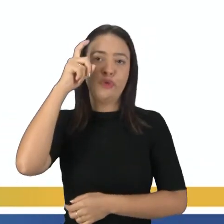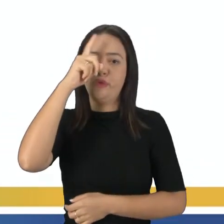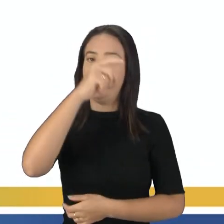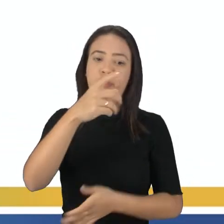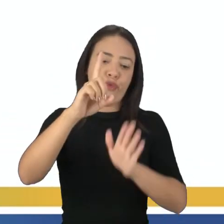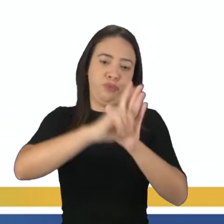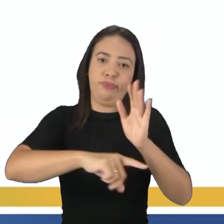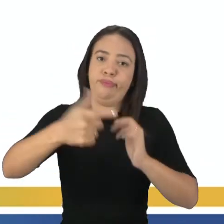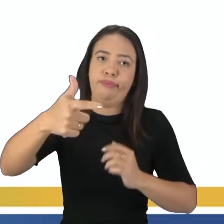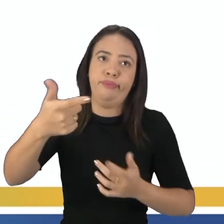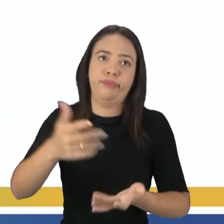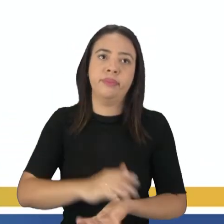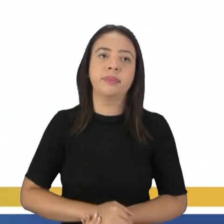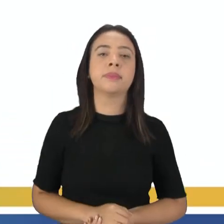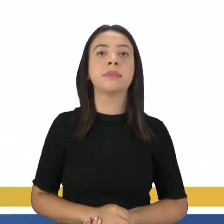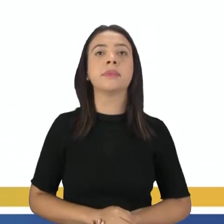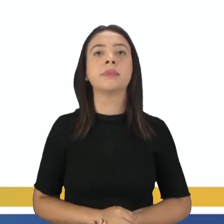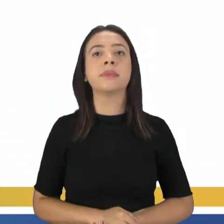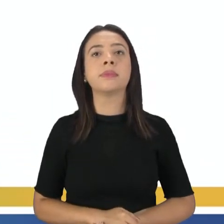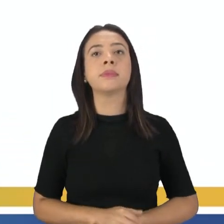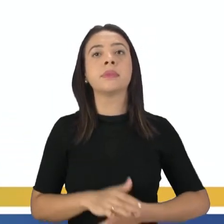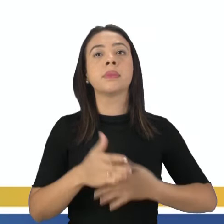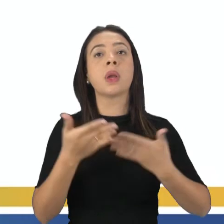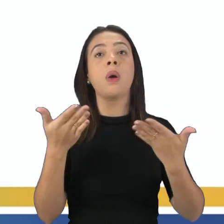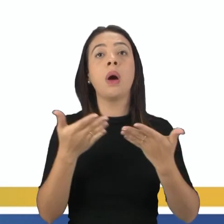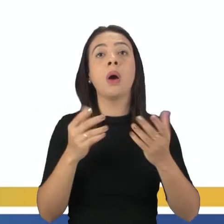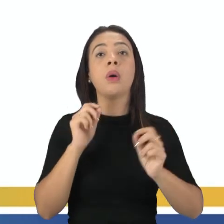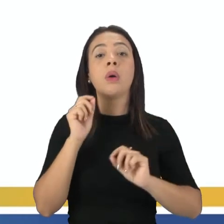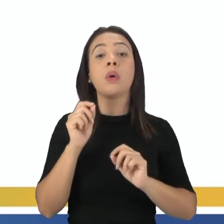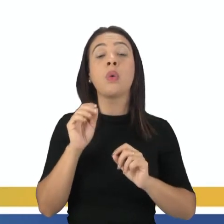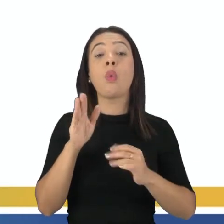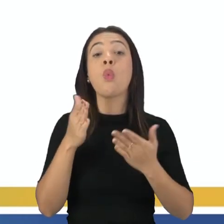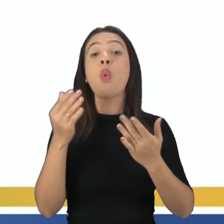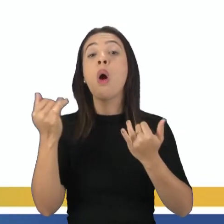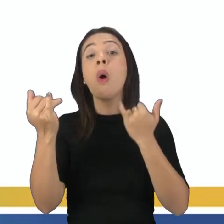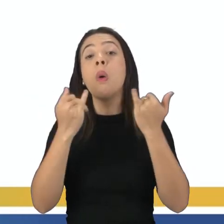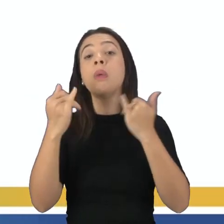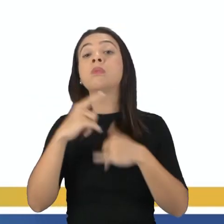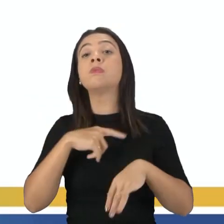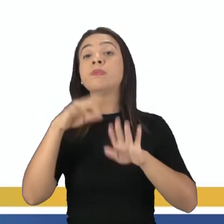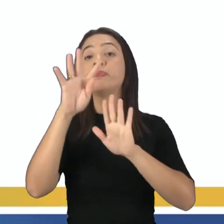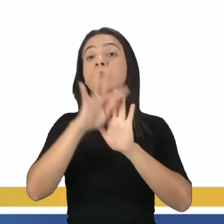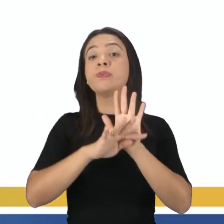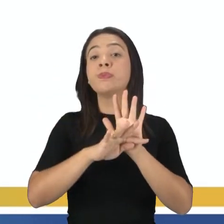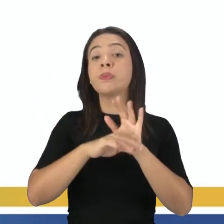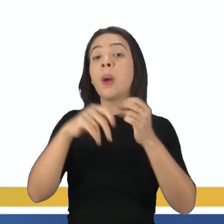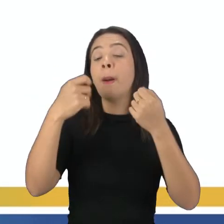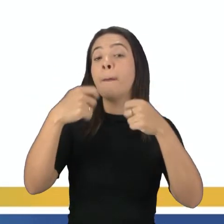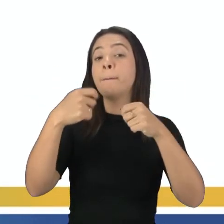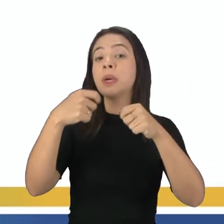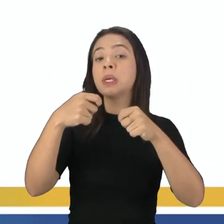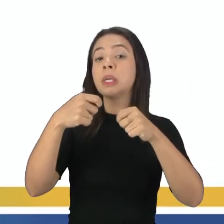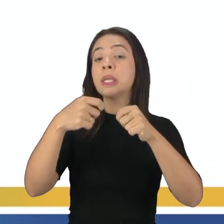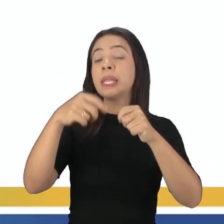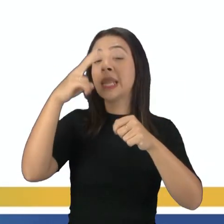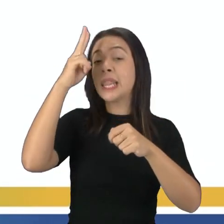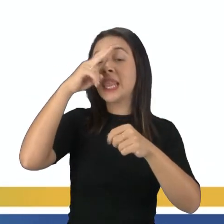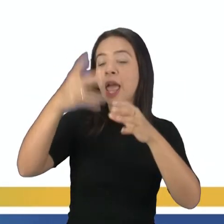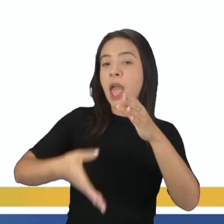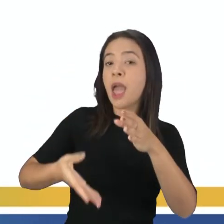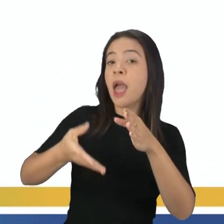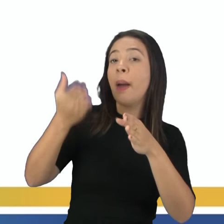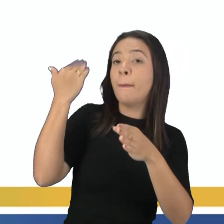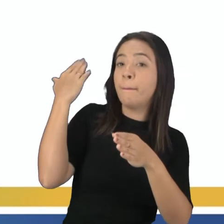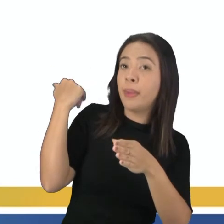Tá? A gente tem esse trecho e a gente vai buscar o quê? Qual informação do texto é retomada pela expressão destacada?